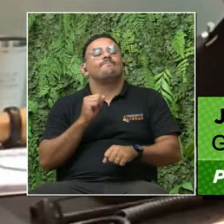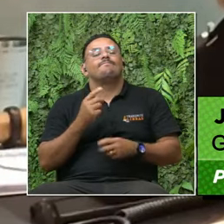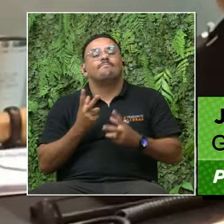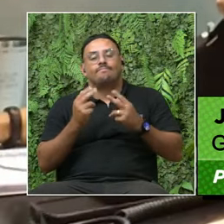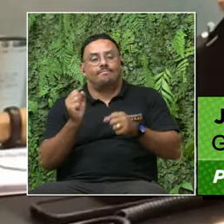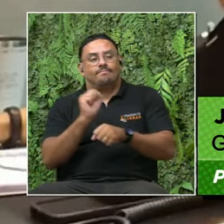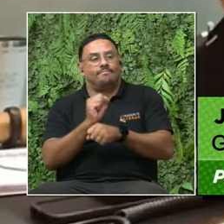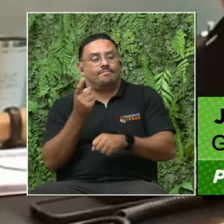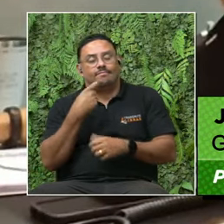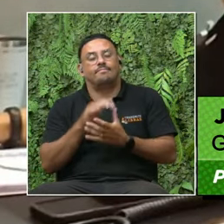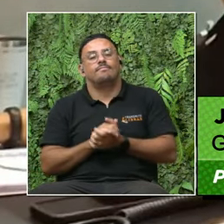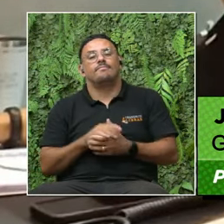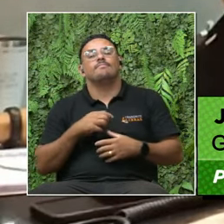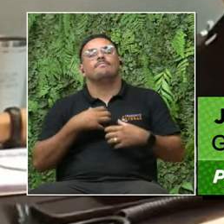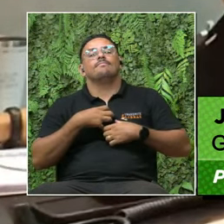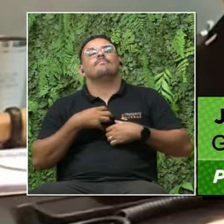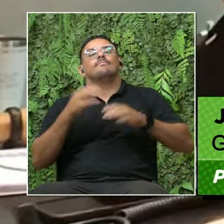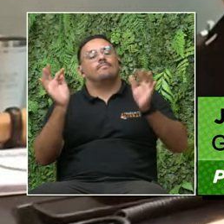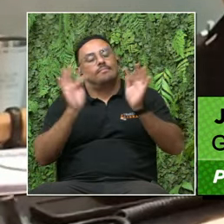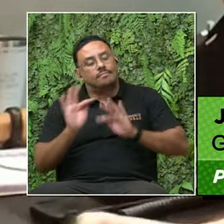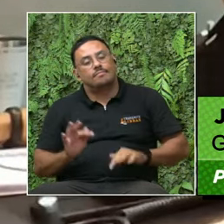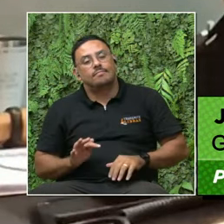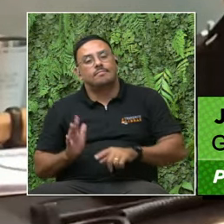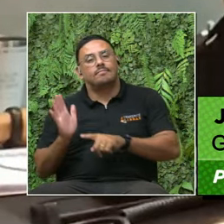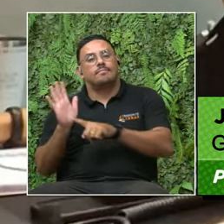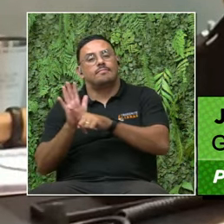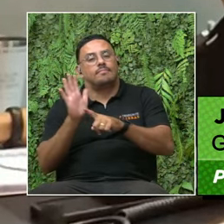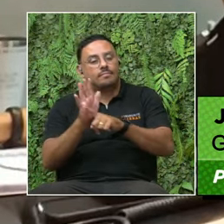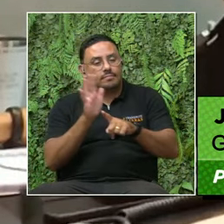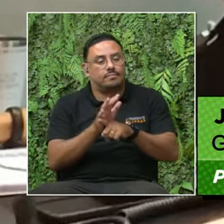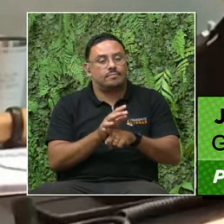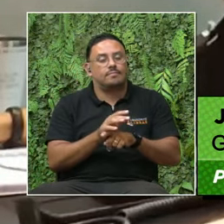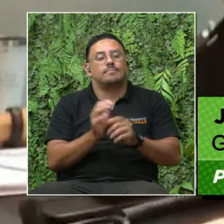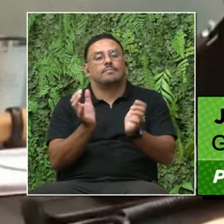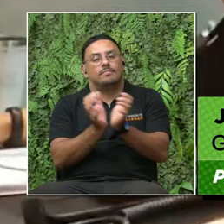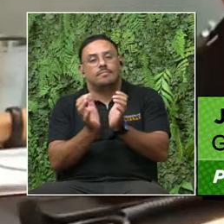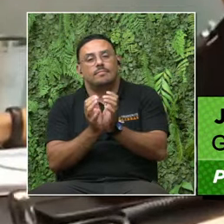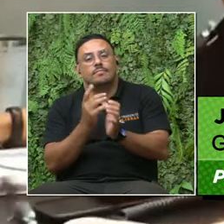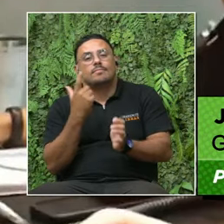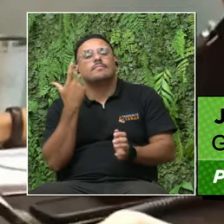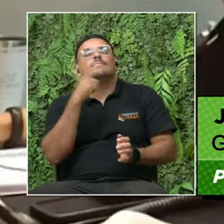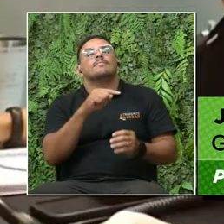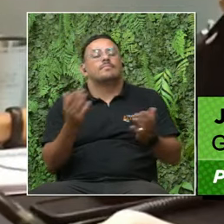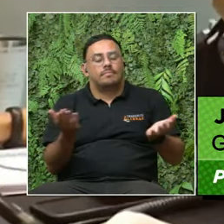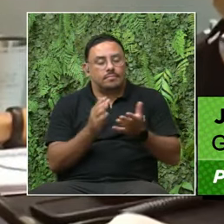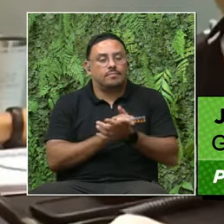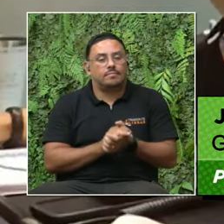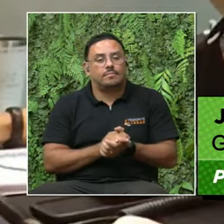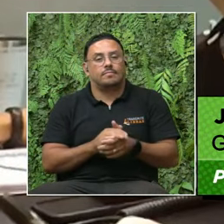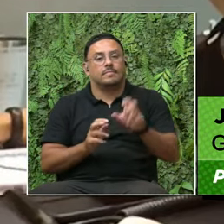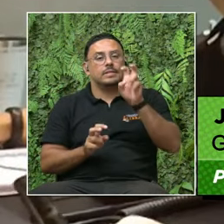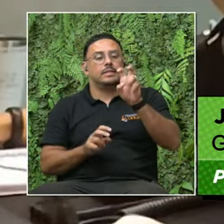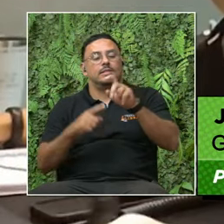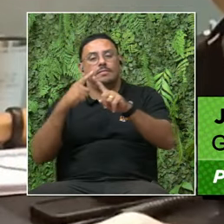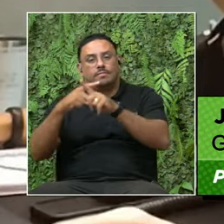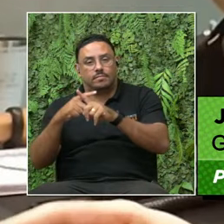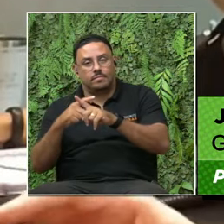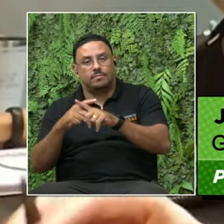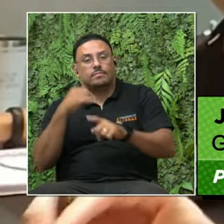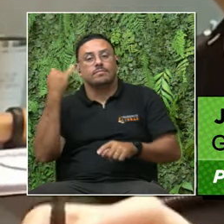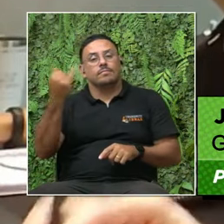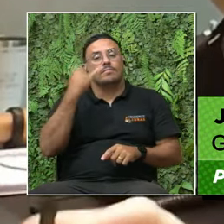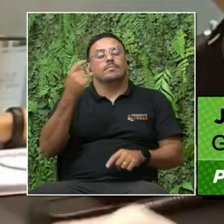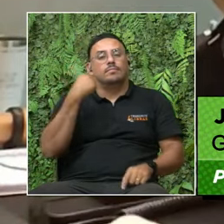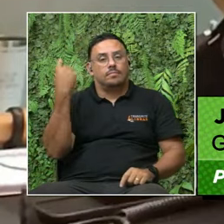espera Mas eu tô feliz de qualquer forma por ter ajudar o time de alguma forma a conquistar a conquistar esse esse pent campeonato que foi